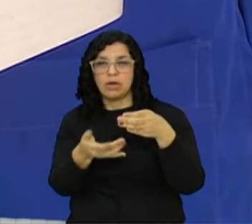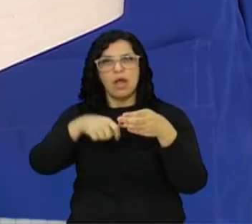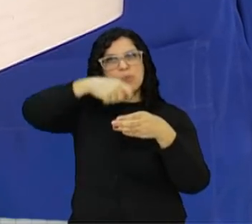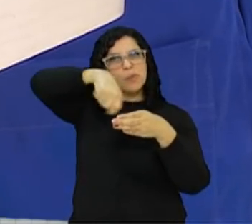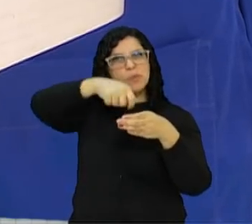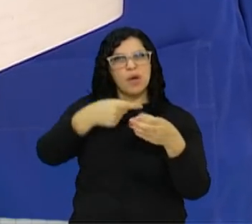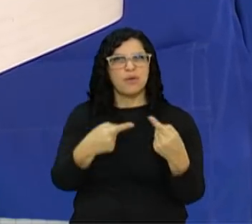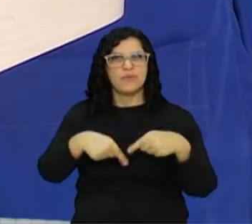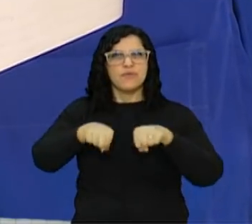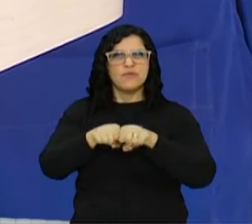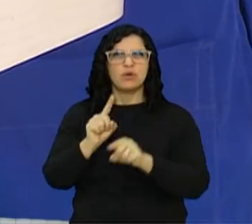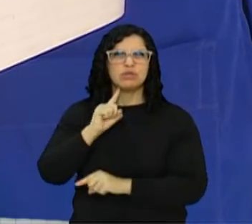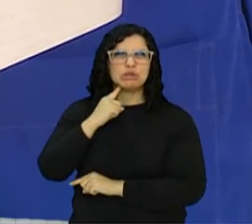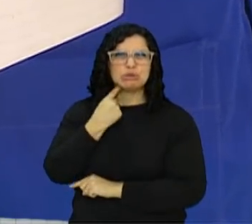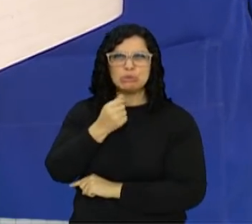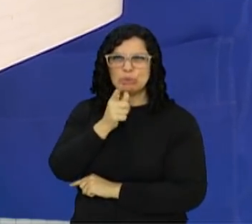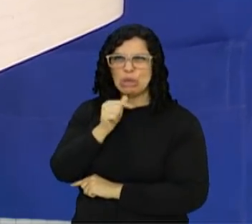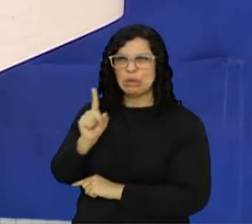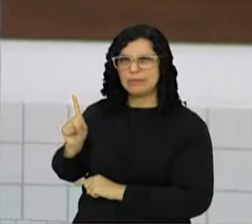água.